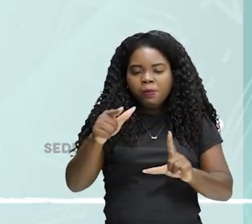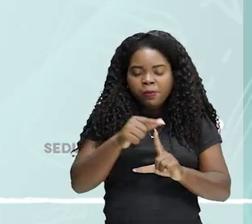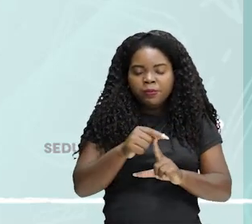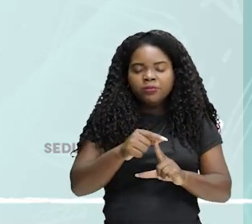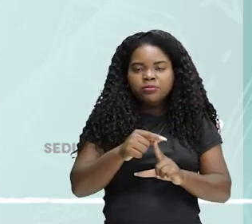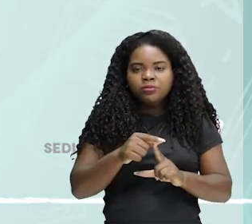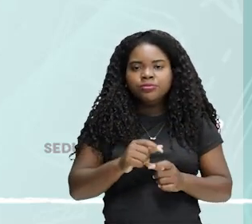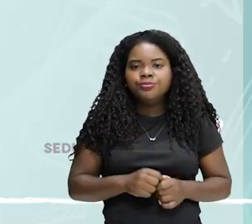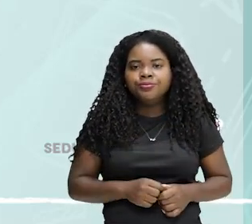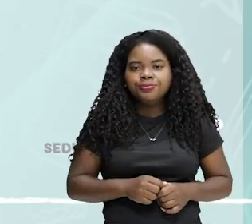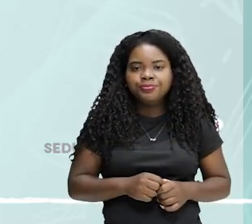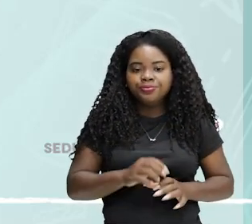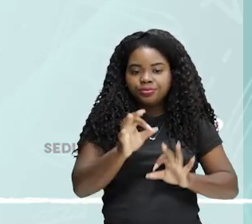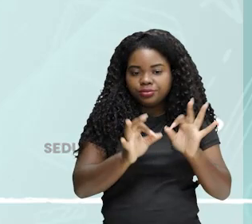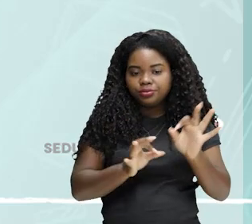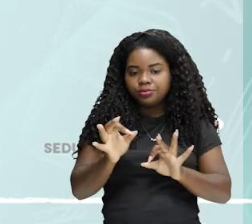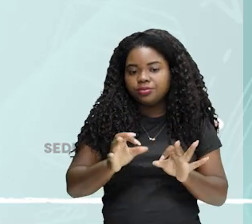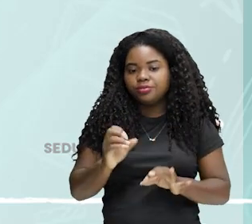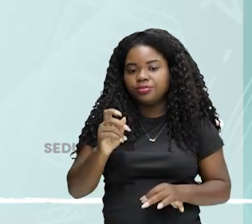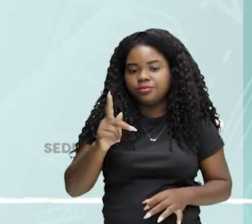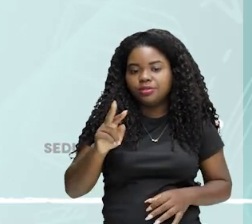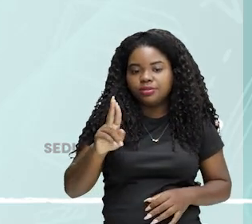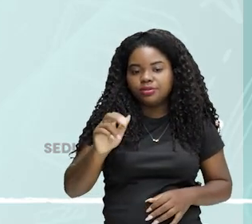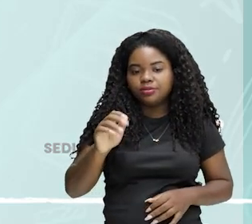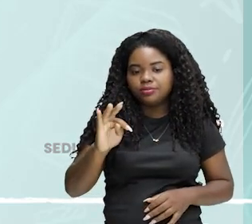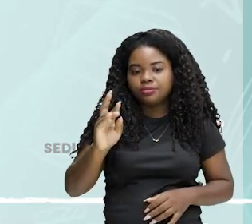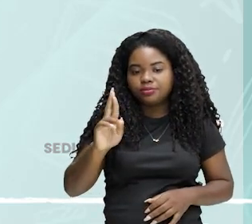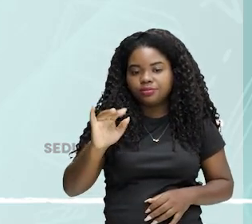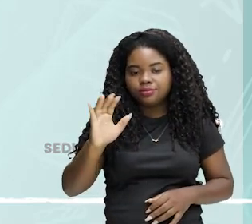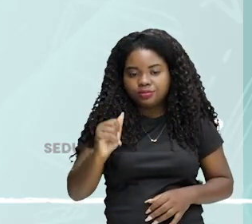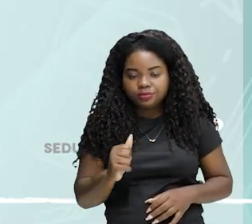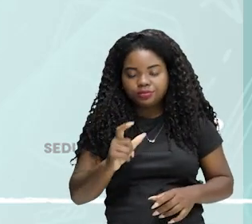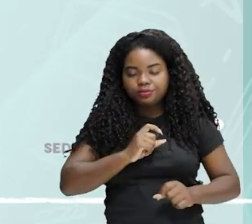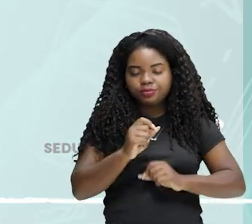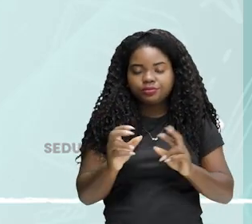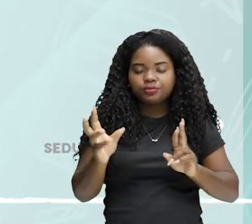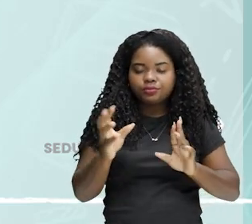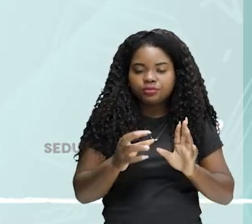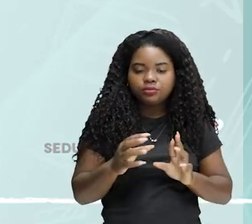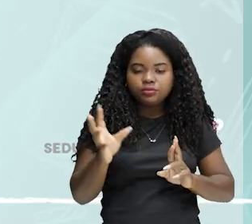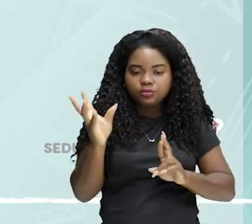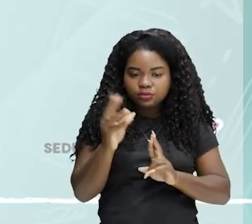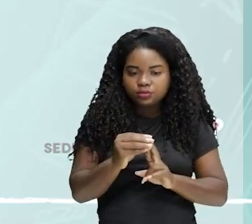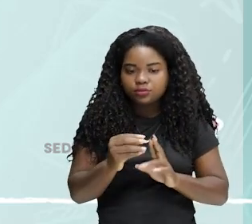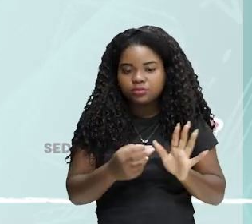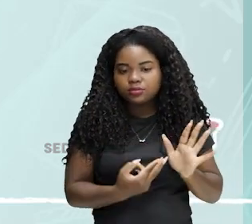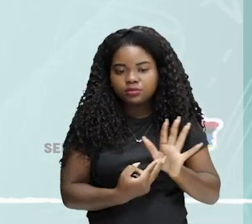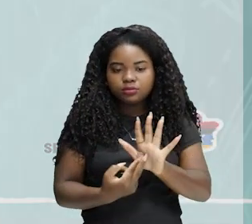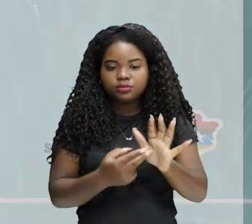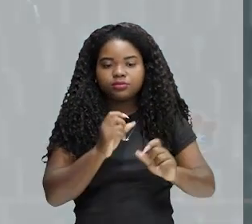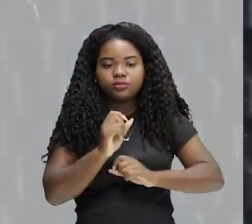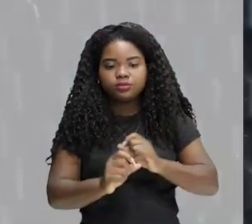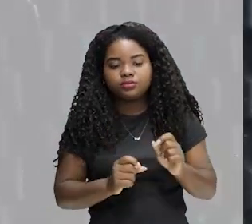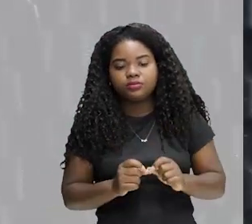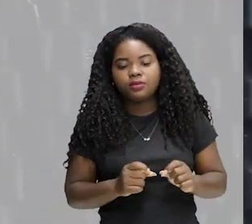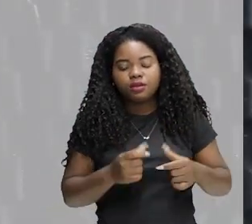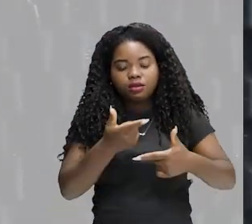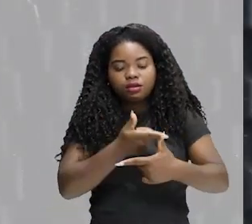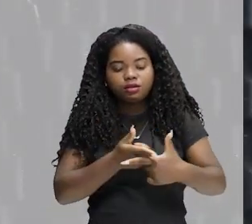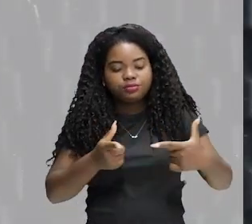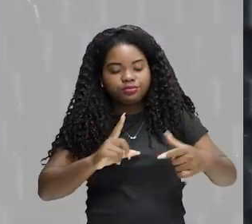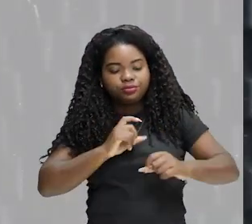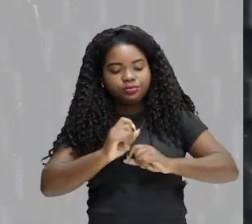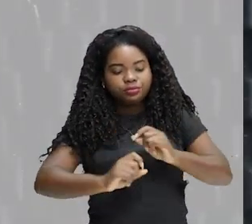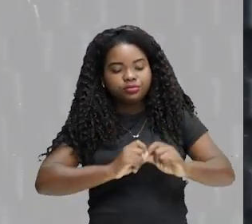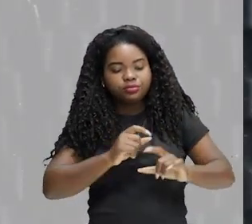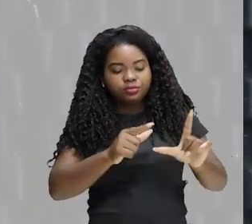das propriedades operatórias faz referência justamente a essa divisão. Diz que quando eu tenho o